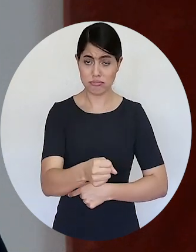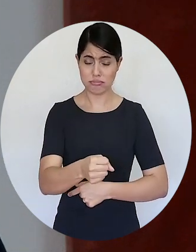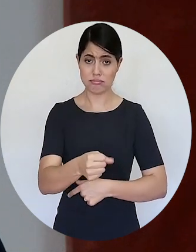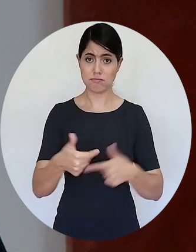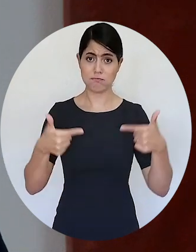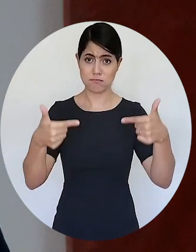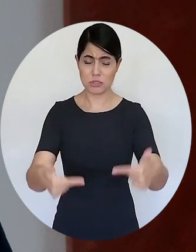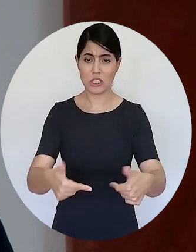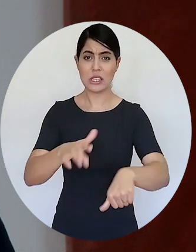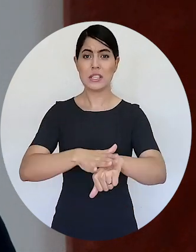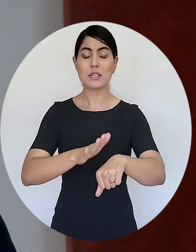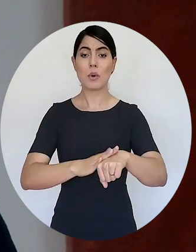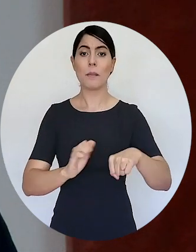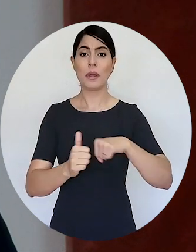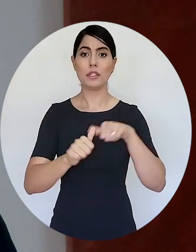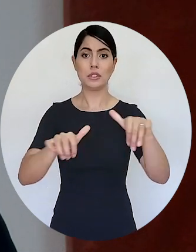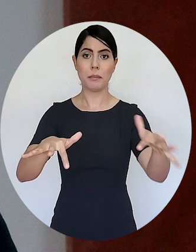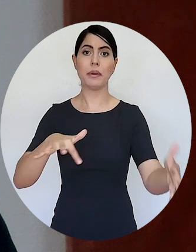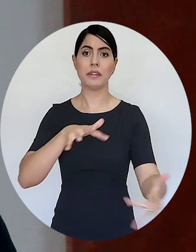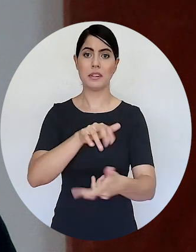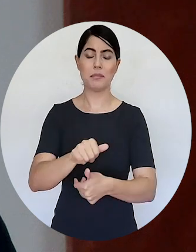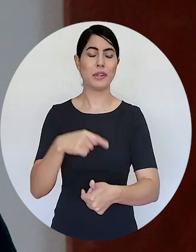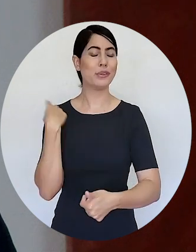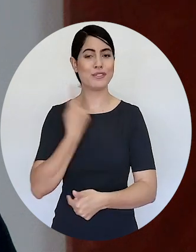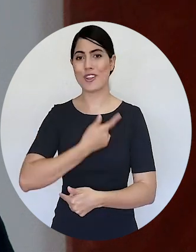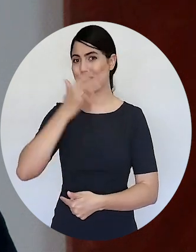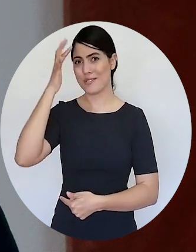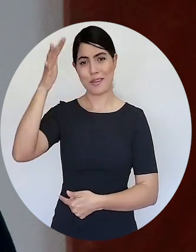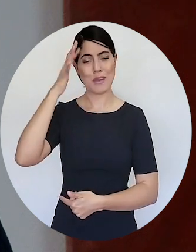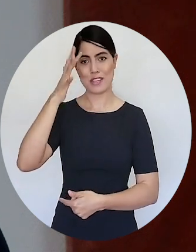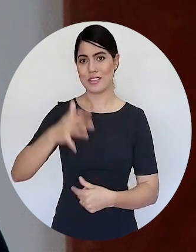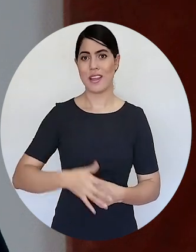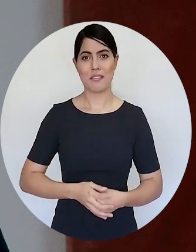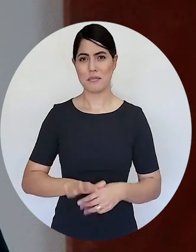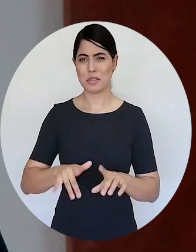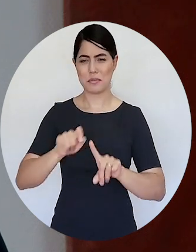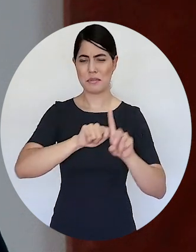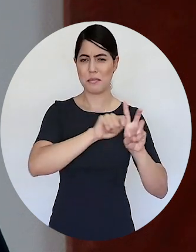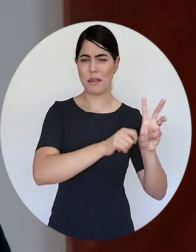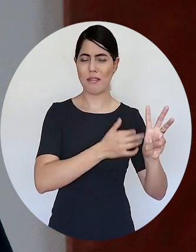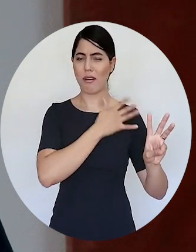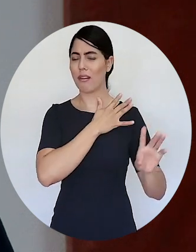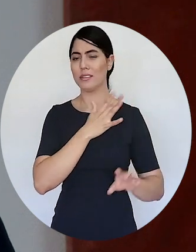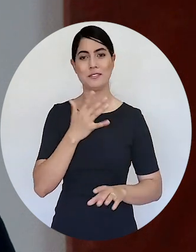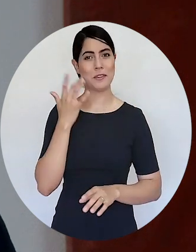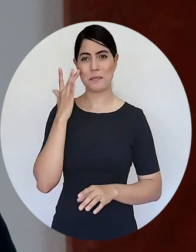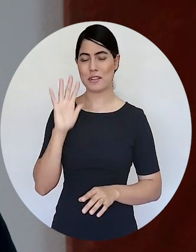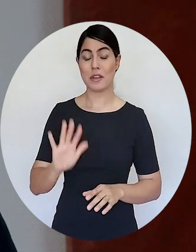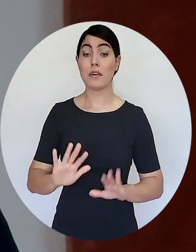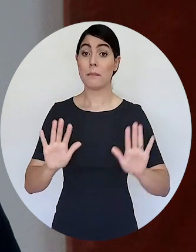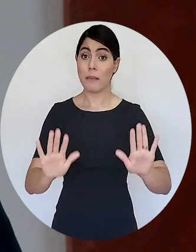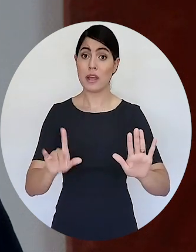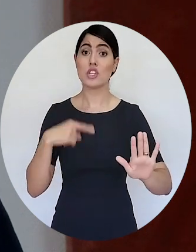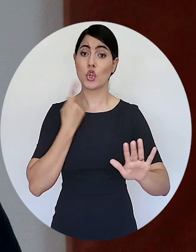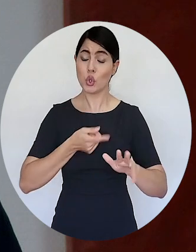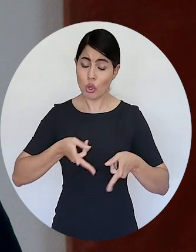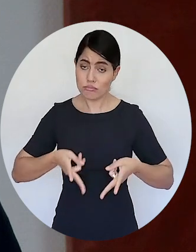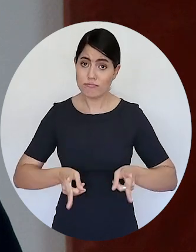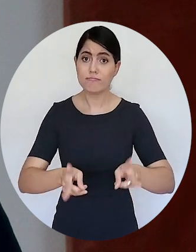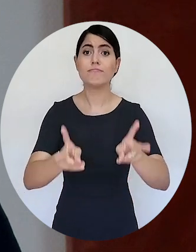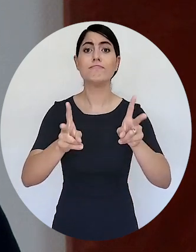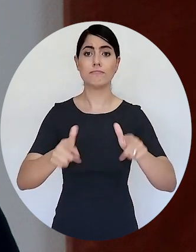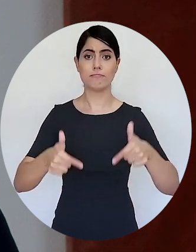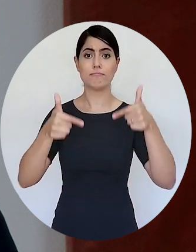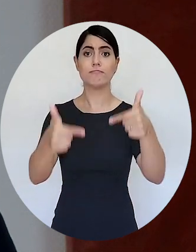a sobrevivência do sistema OAB nesse momento de pandemia, de crise que era impensável há poucos meses. Assim